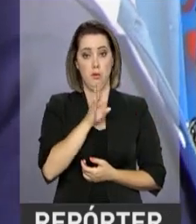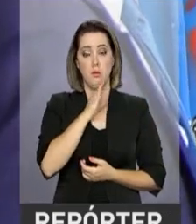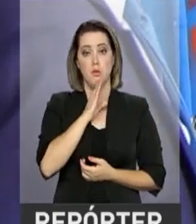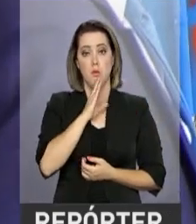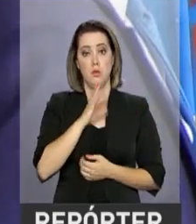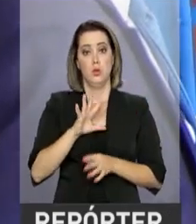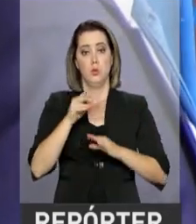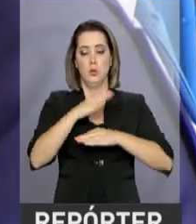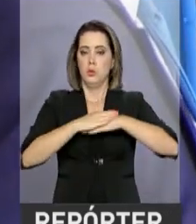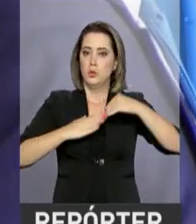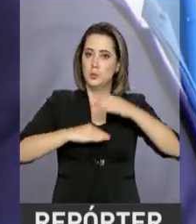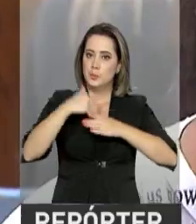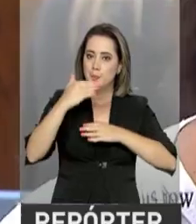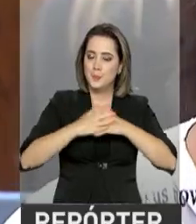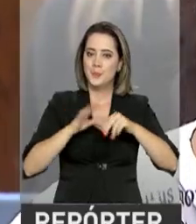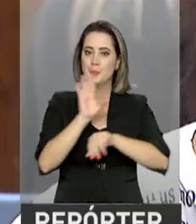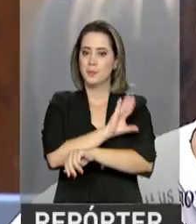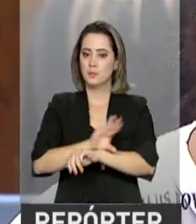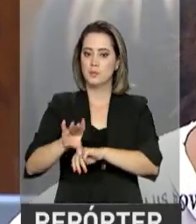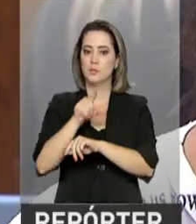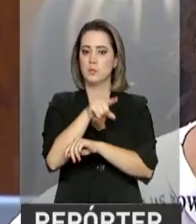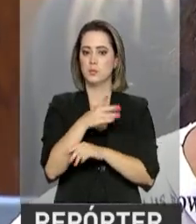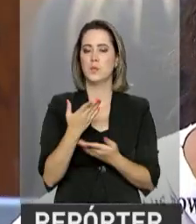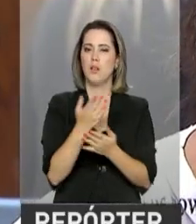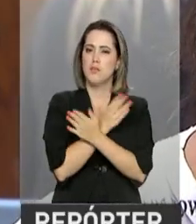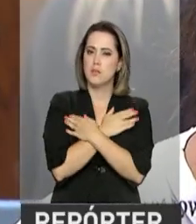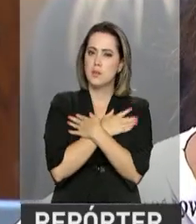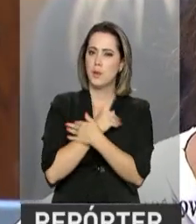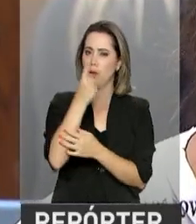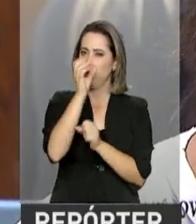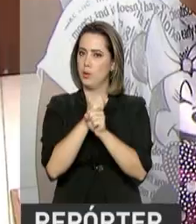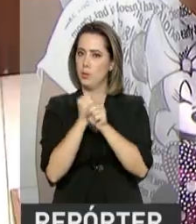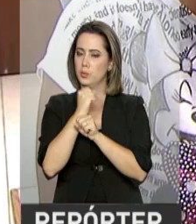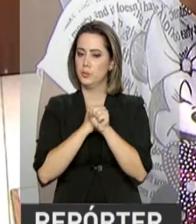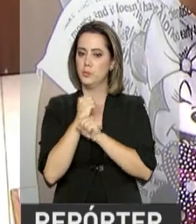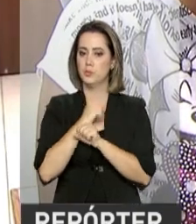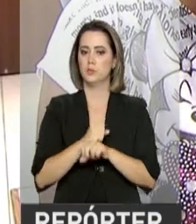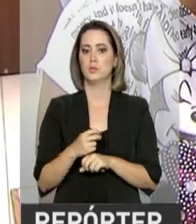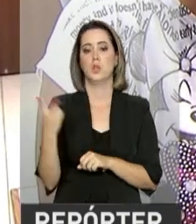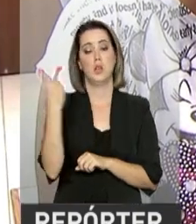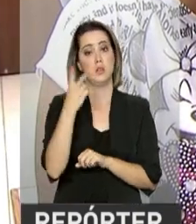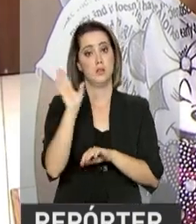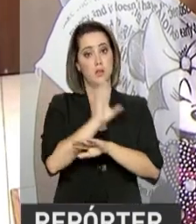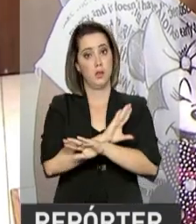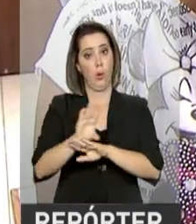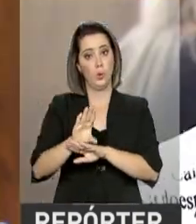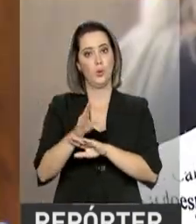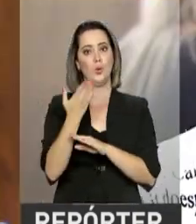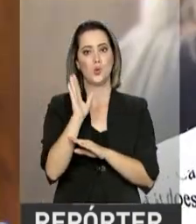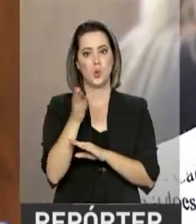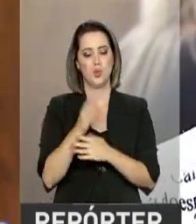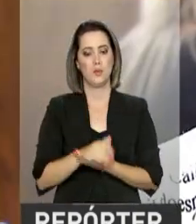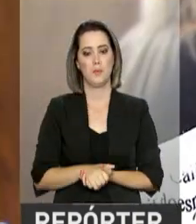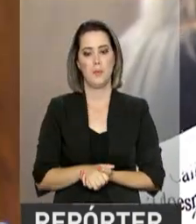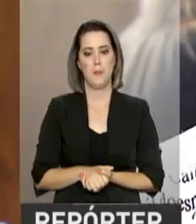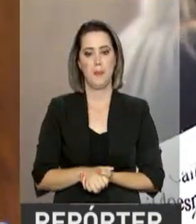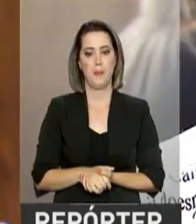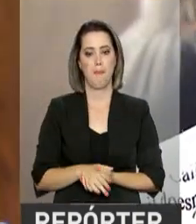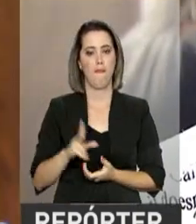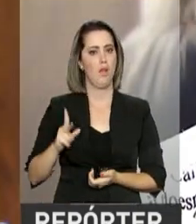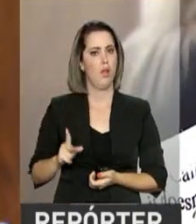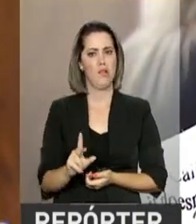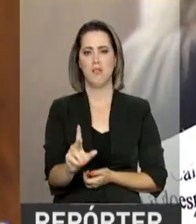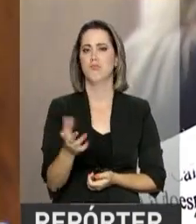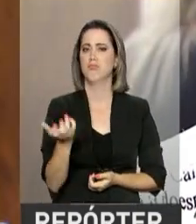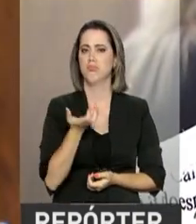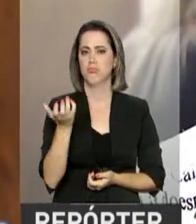cursos profissionalizantes. Desempregada há quase um ano, Emanuela está fazendo o segundo curso no Einstein. Eu sempre me interessei